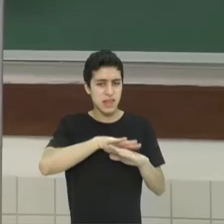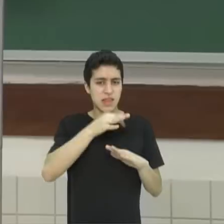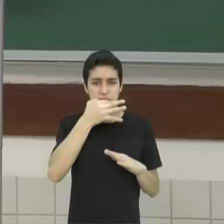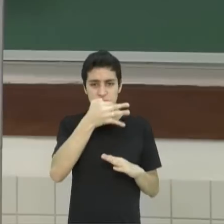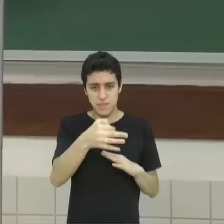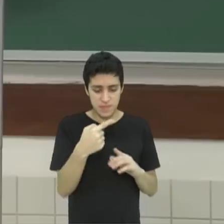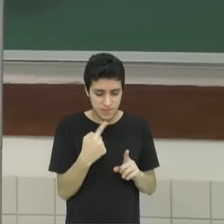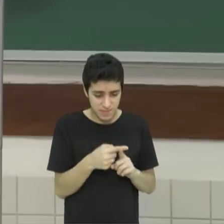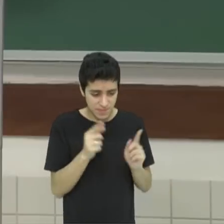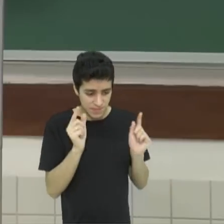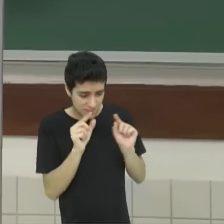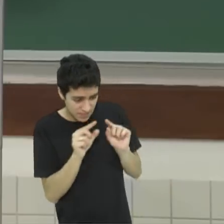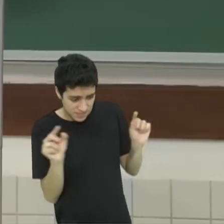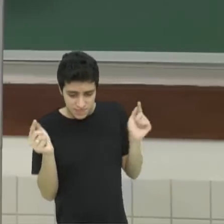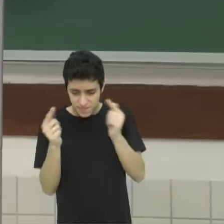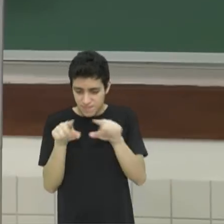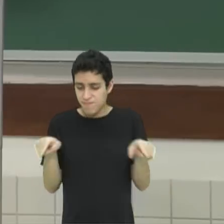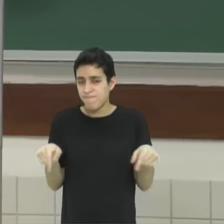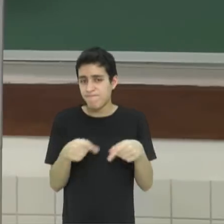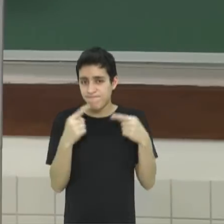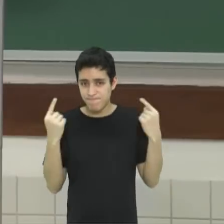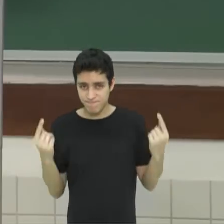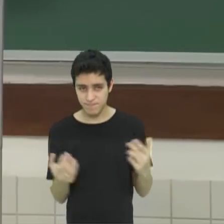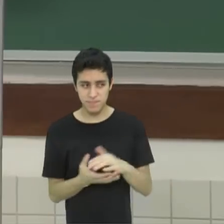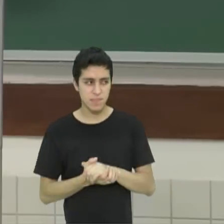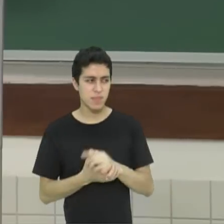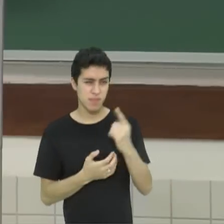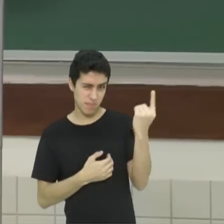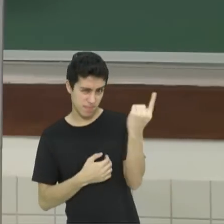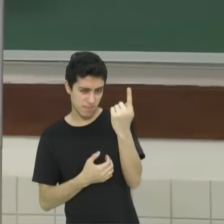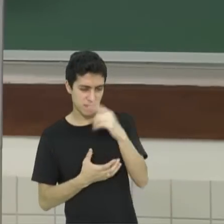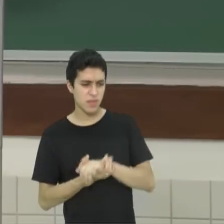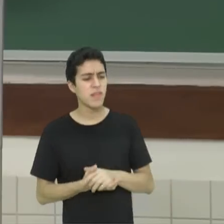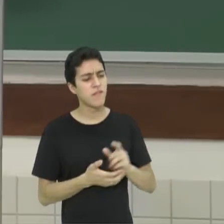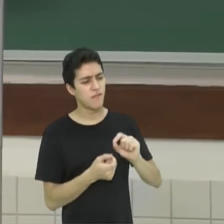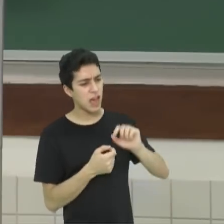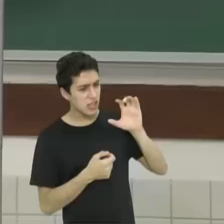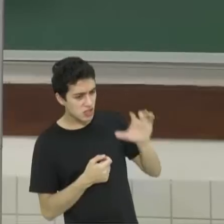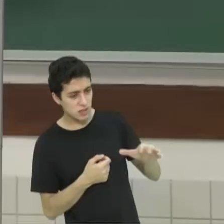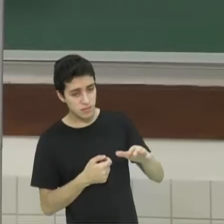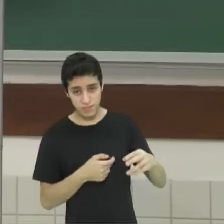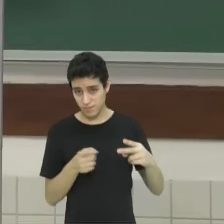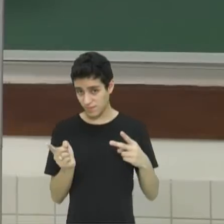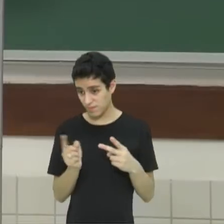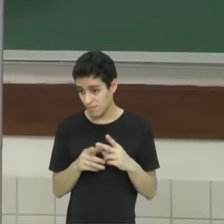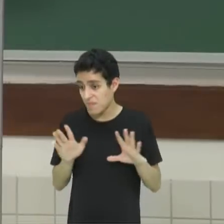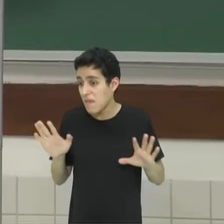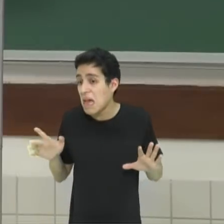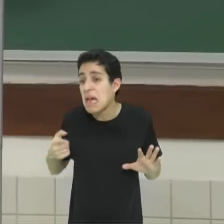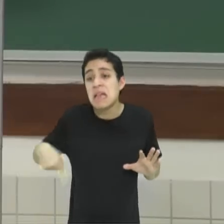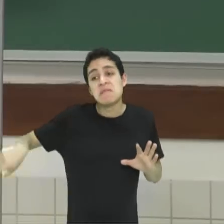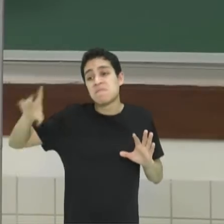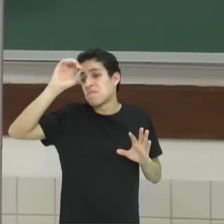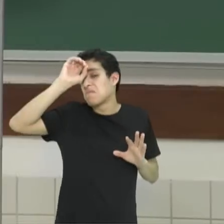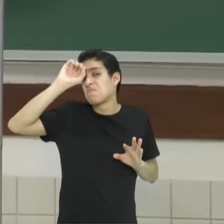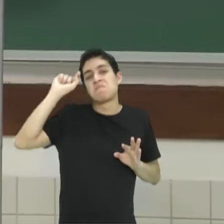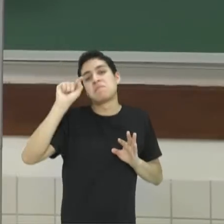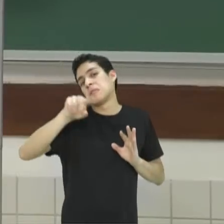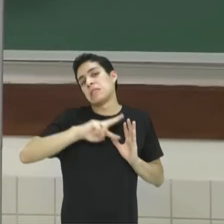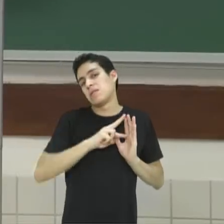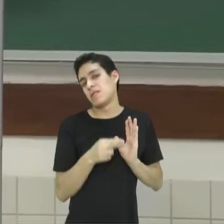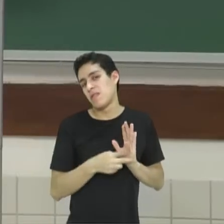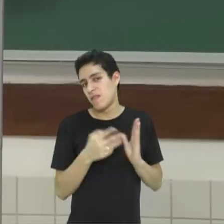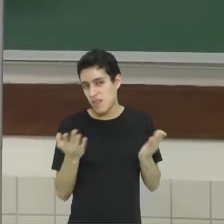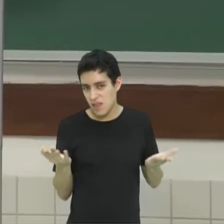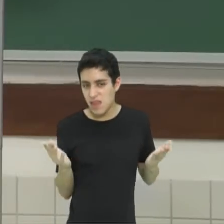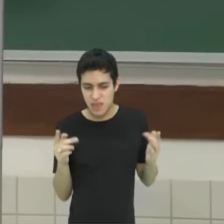uma ideia é oposta à outra. Primeiro ele diz, faça isso. E na segunda ele diz, ninguém sabe o que é. Então